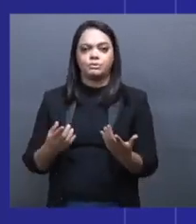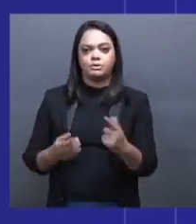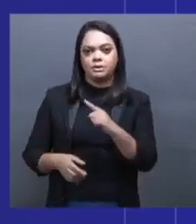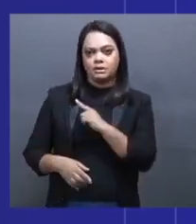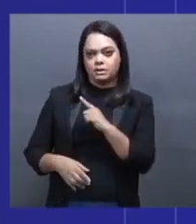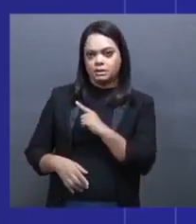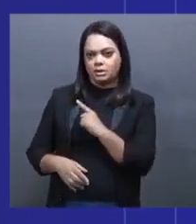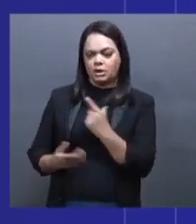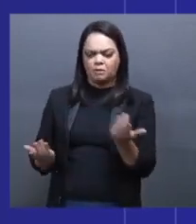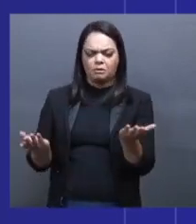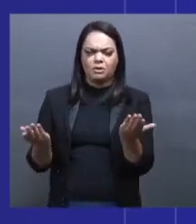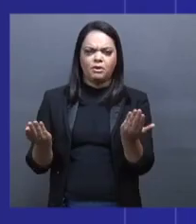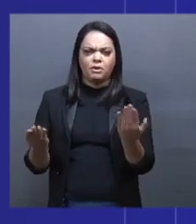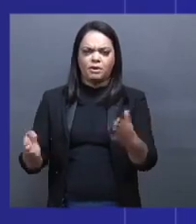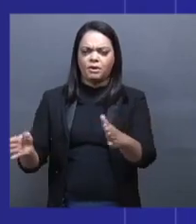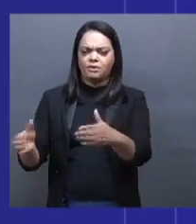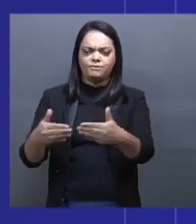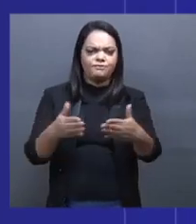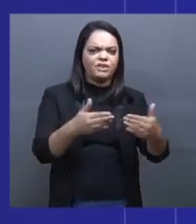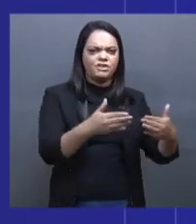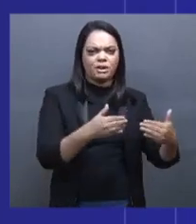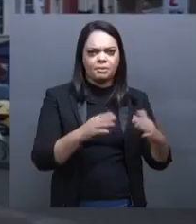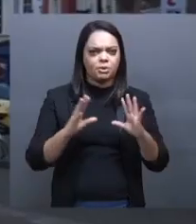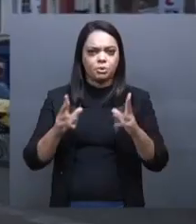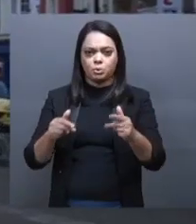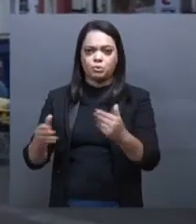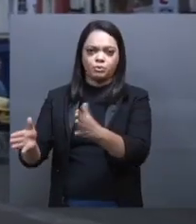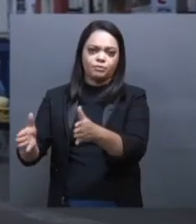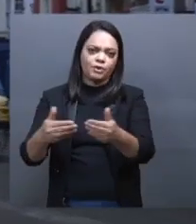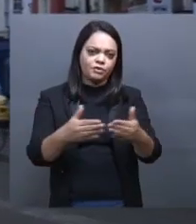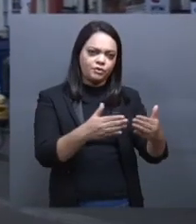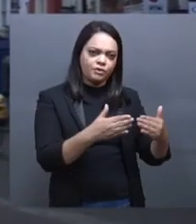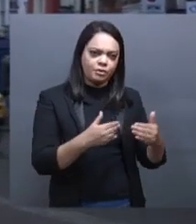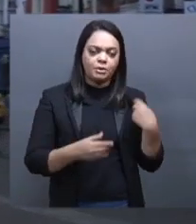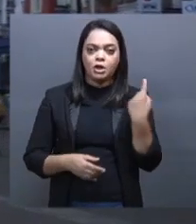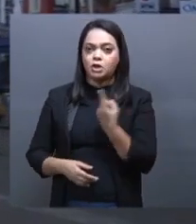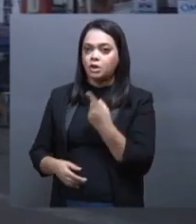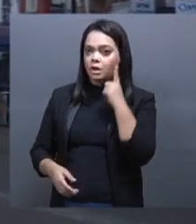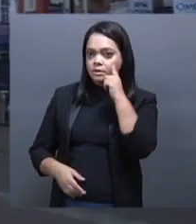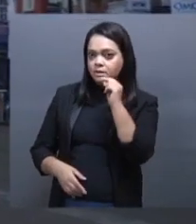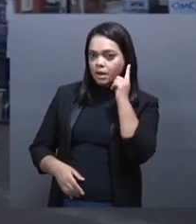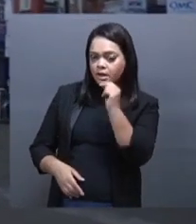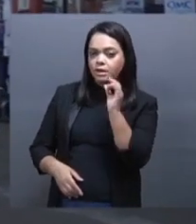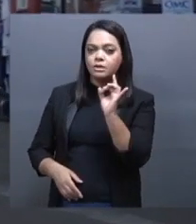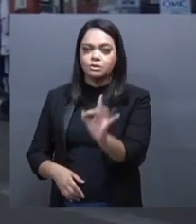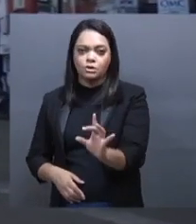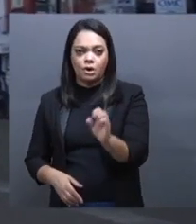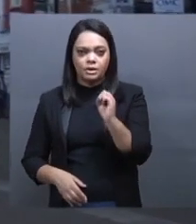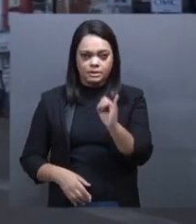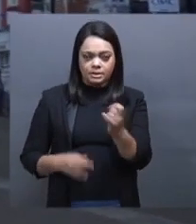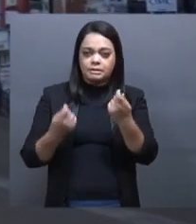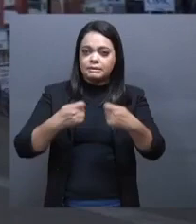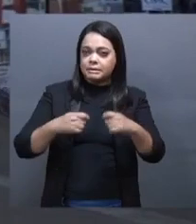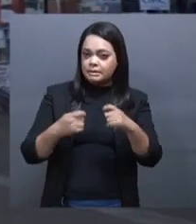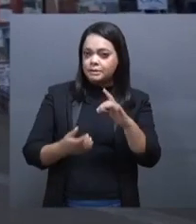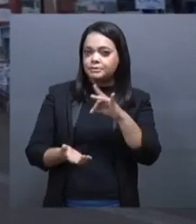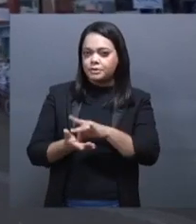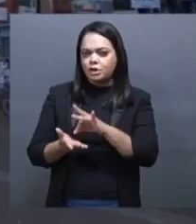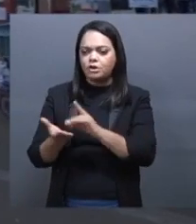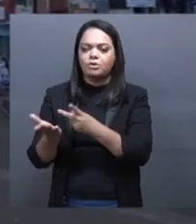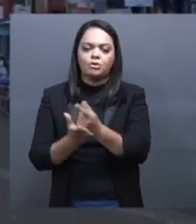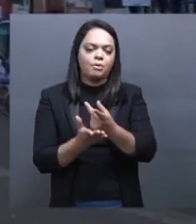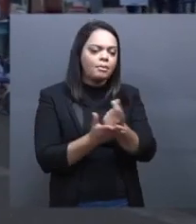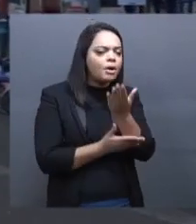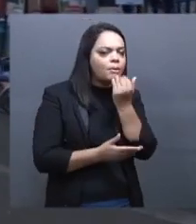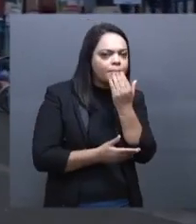decretou o lockdown. E o lockdown significa pra gente que nós apenas podemos sair em caso de necessidade para comprar